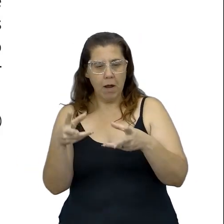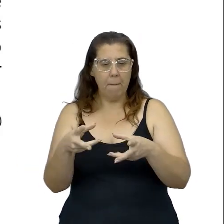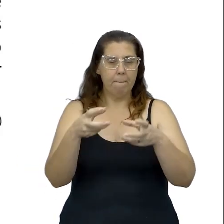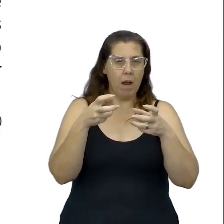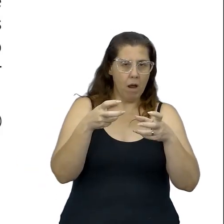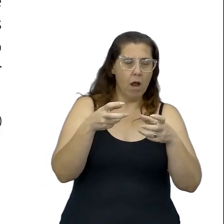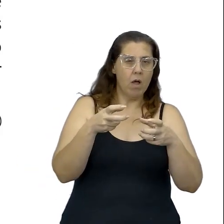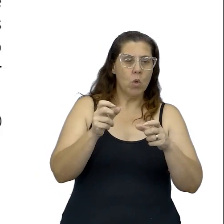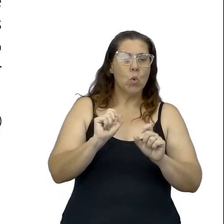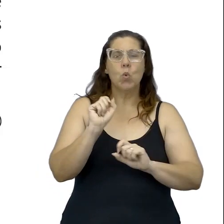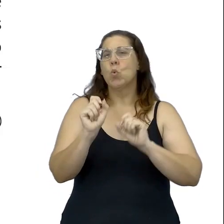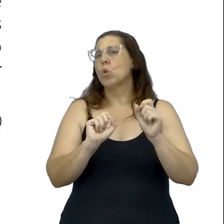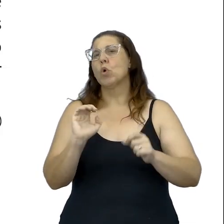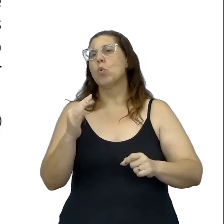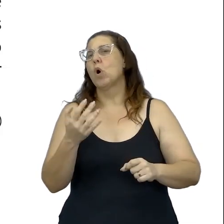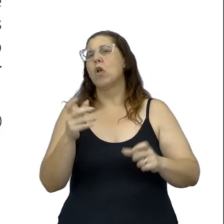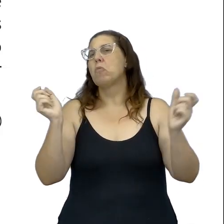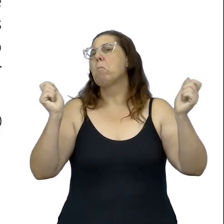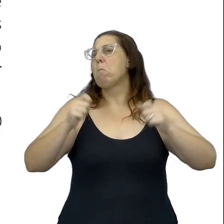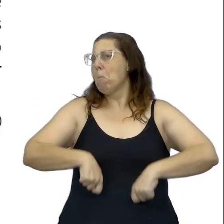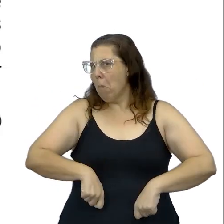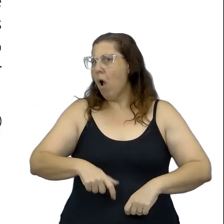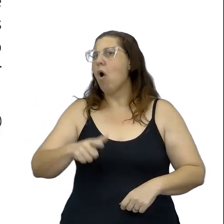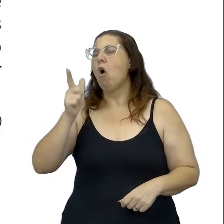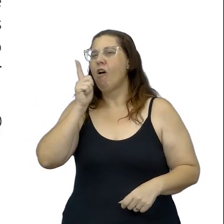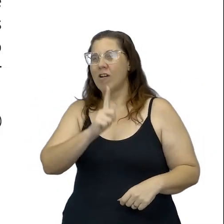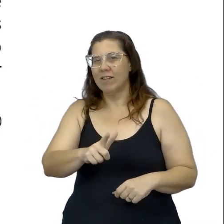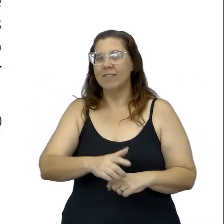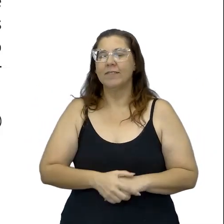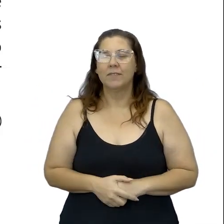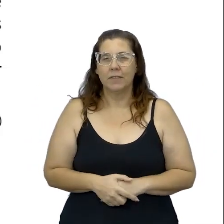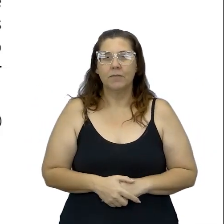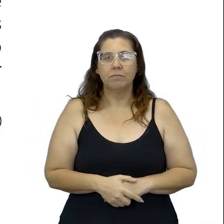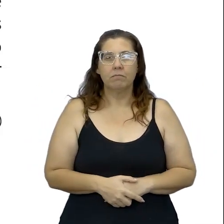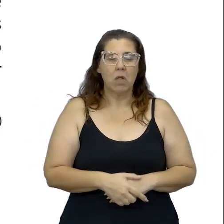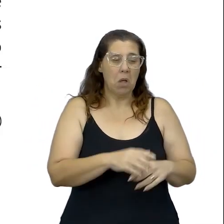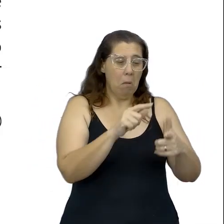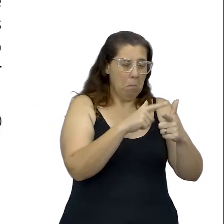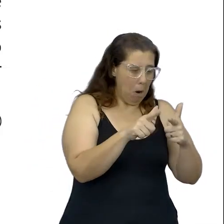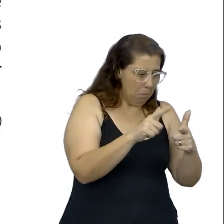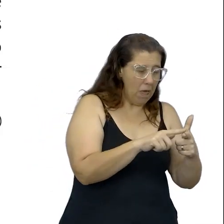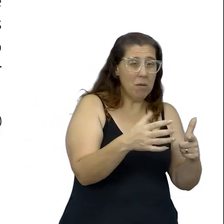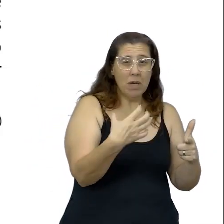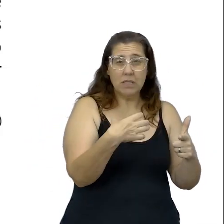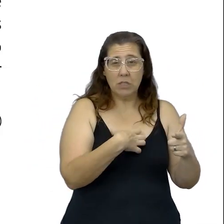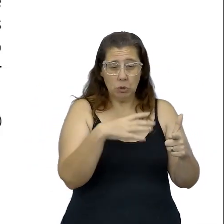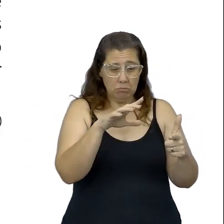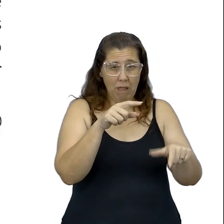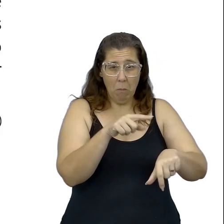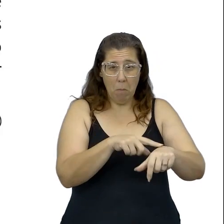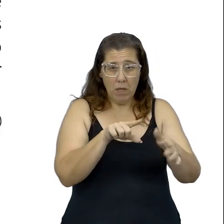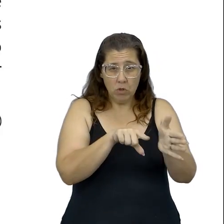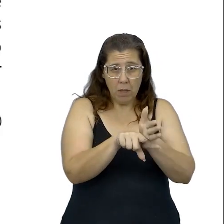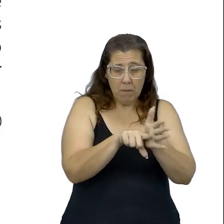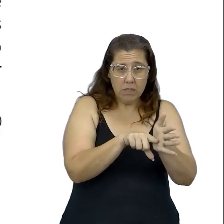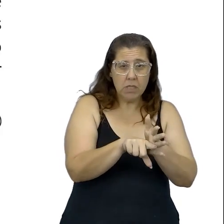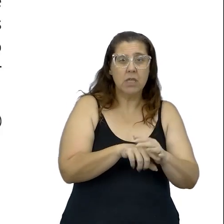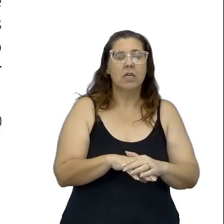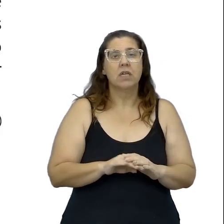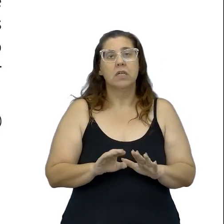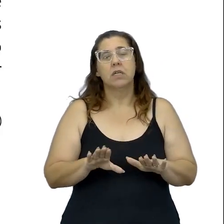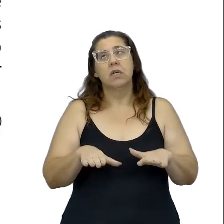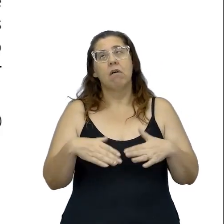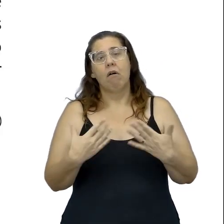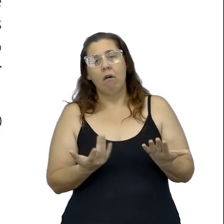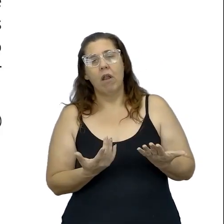né, do que o aluno foi capaz de realizar, as dificuldades que ele teve na pesquisa, por exemplo, se